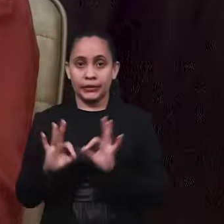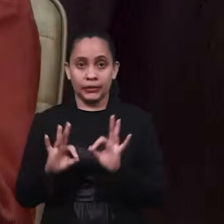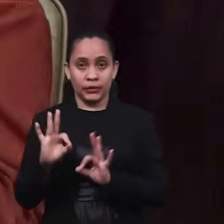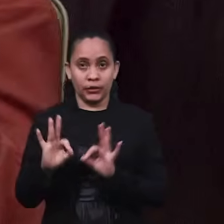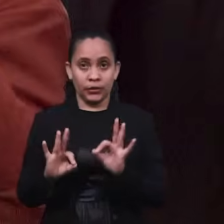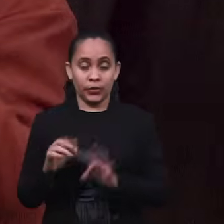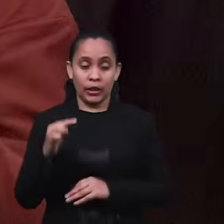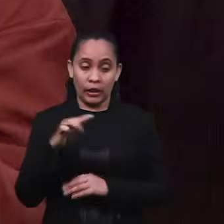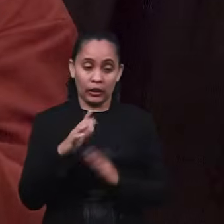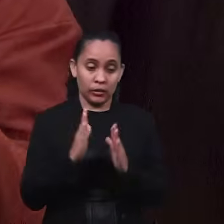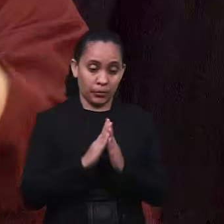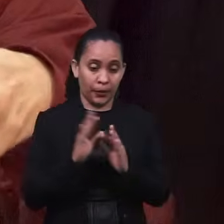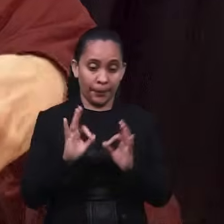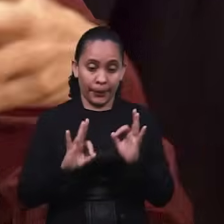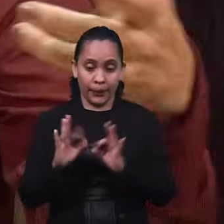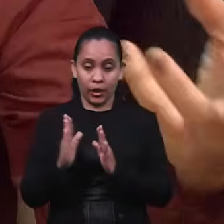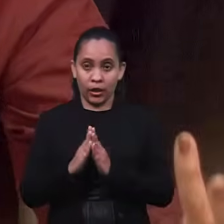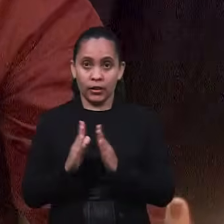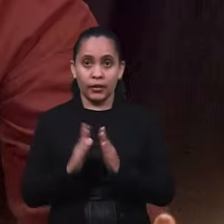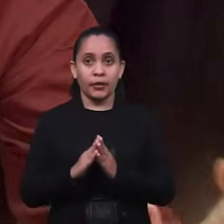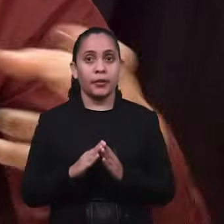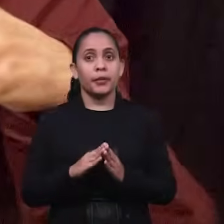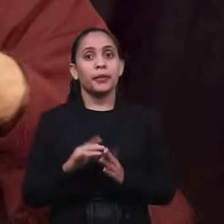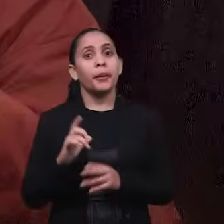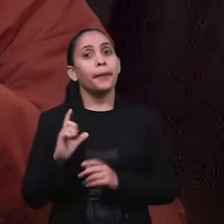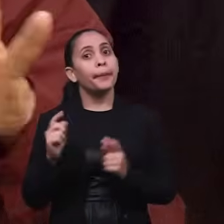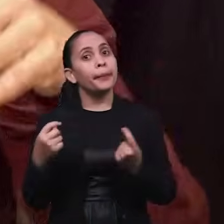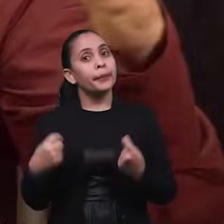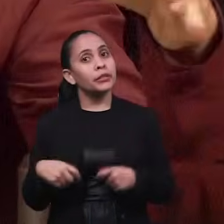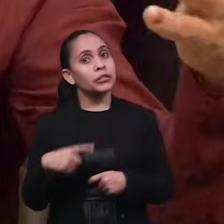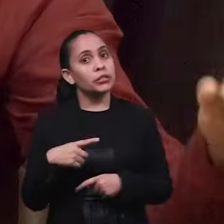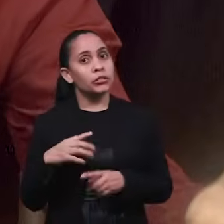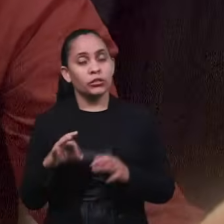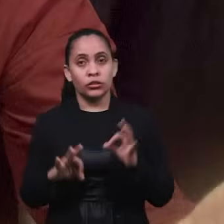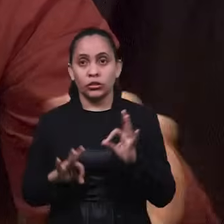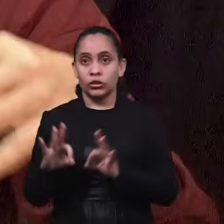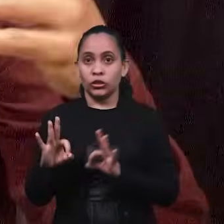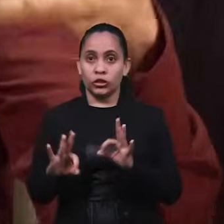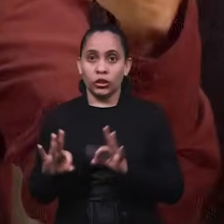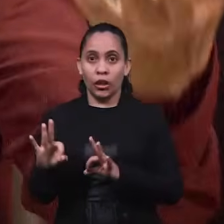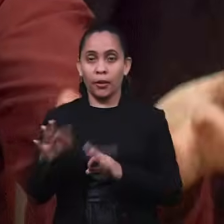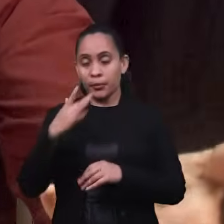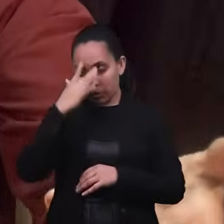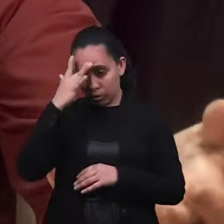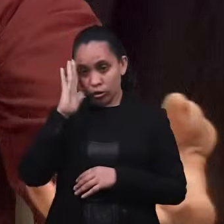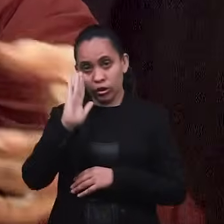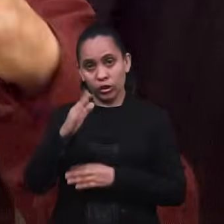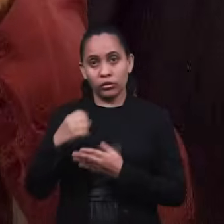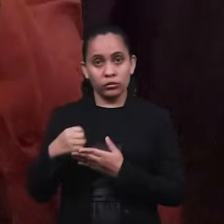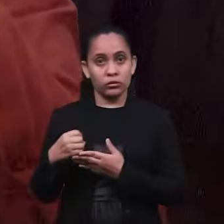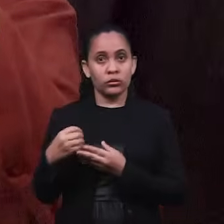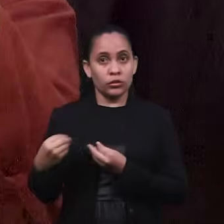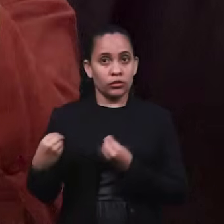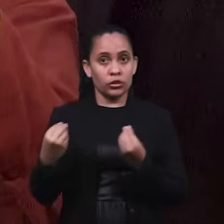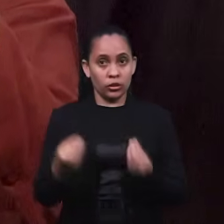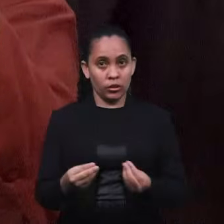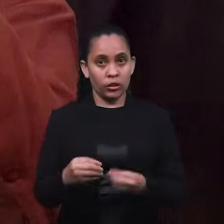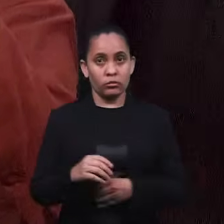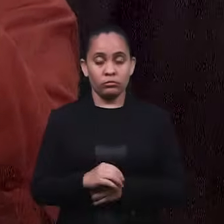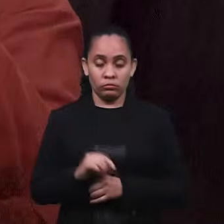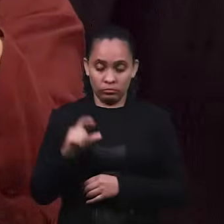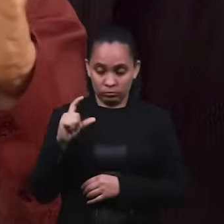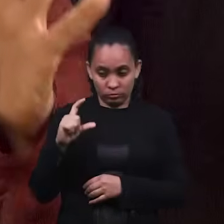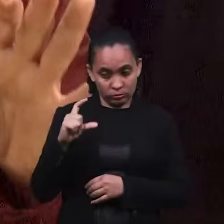o kombucha caseiro, você tem que ter uma muda anterior. Ou seja, você já fez kombucha, ou alguém te deu, pelo menos 200